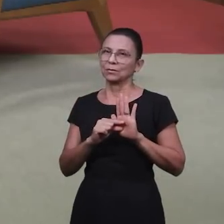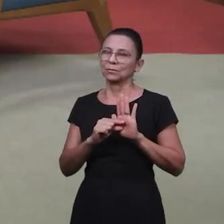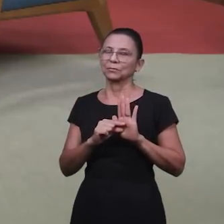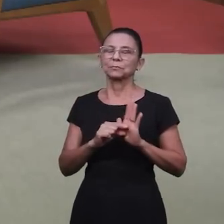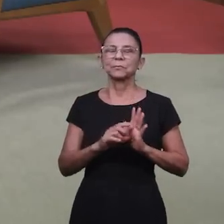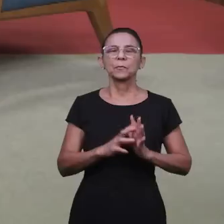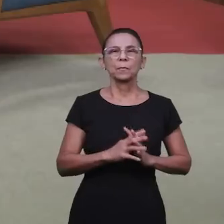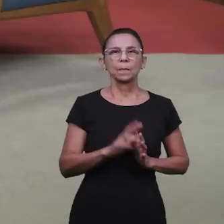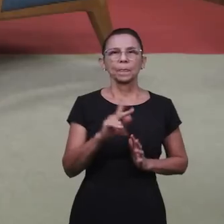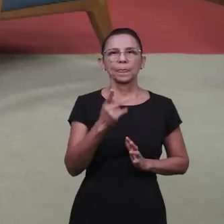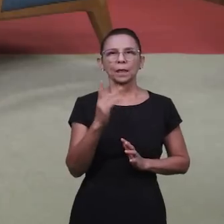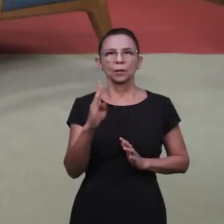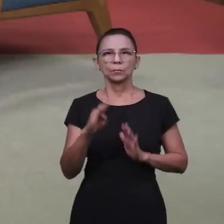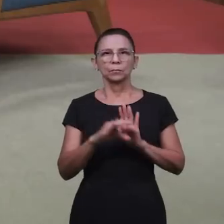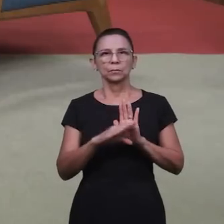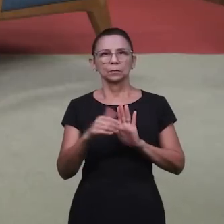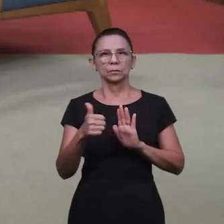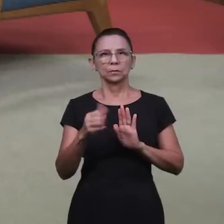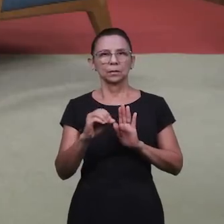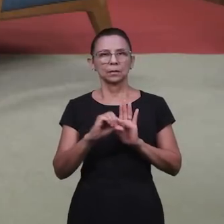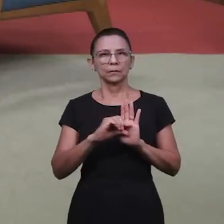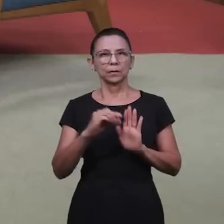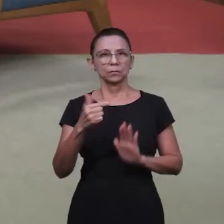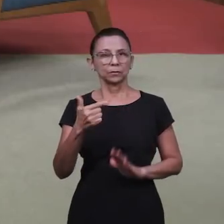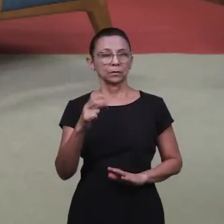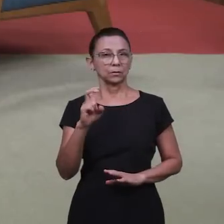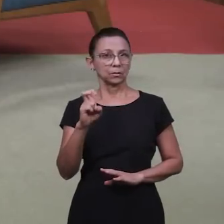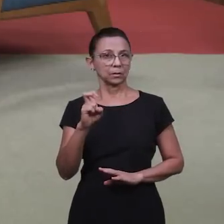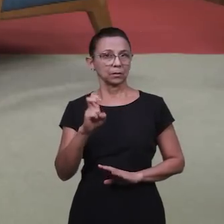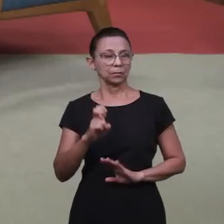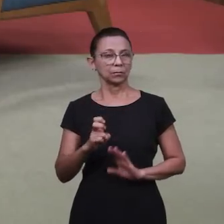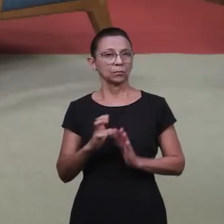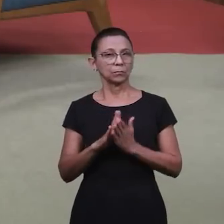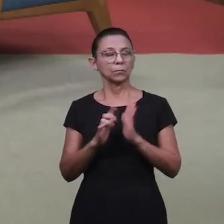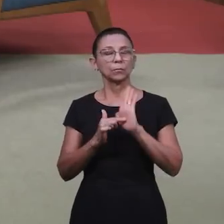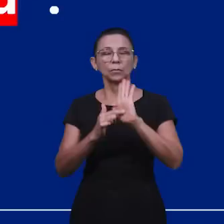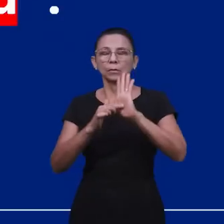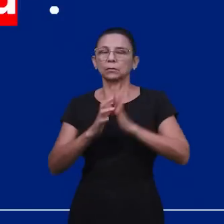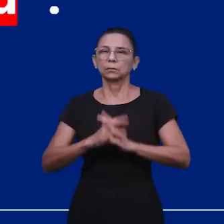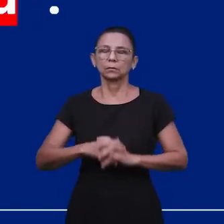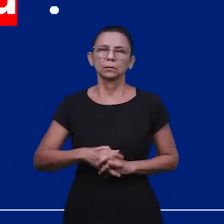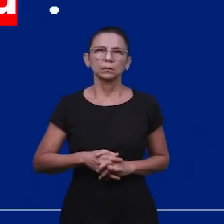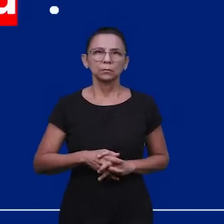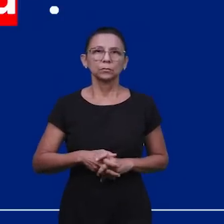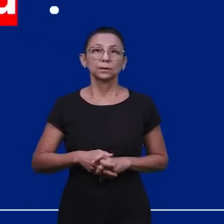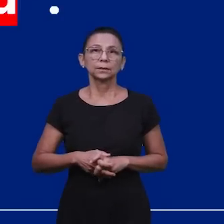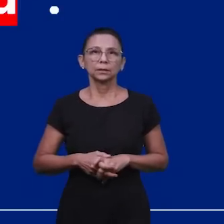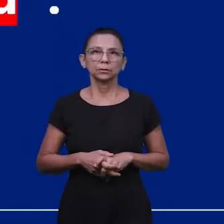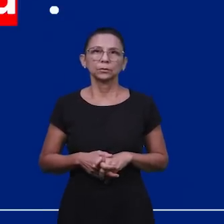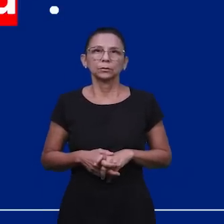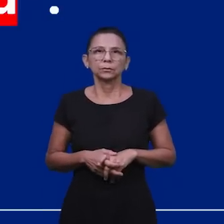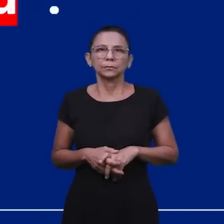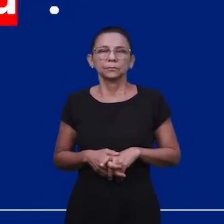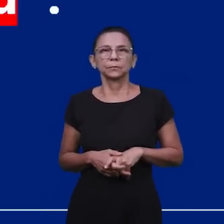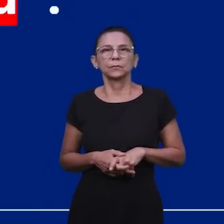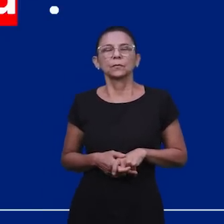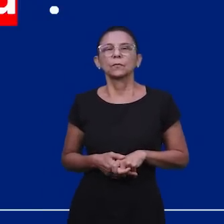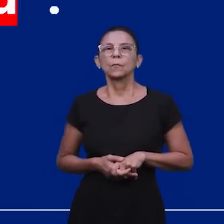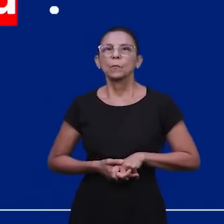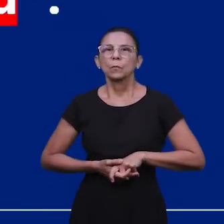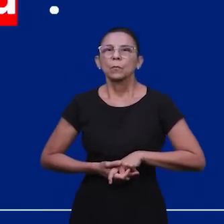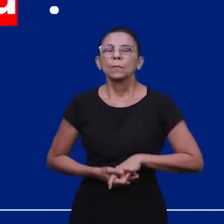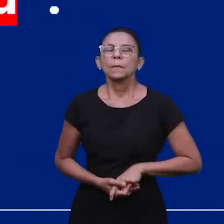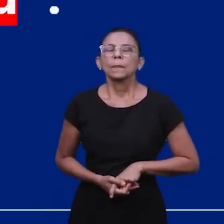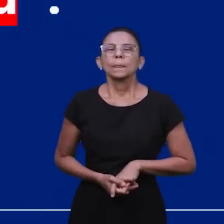abordar aqui. Mas Hebreus capítulo 10, verso 25, a palavra do Senhor diz assim: não deixando